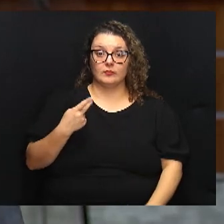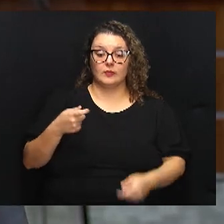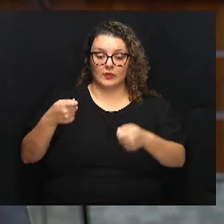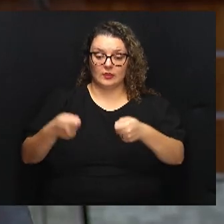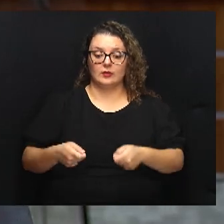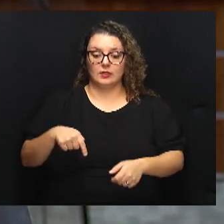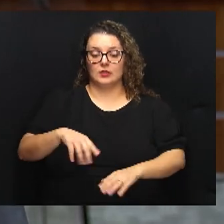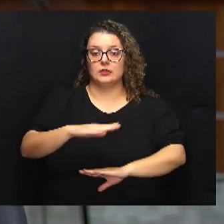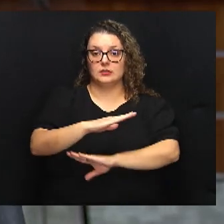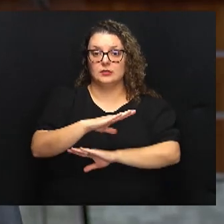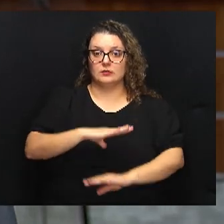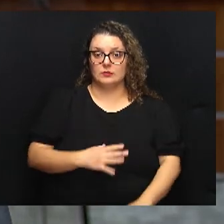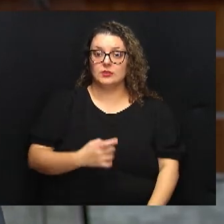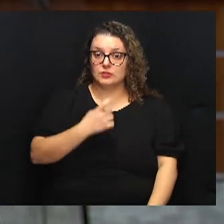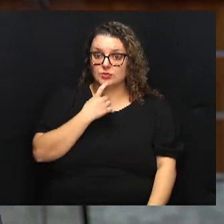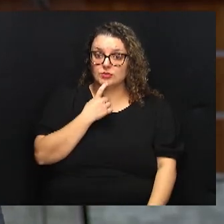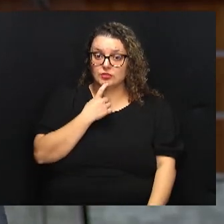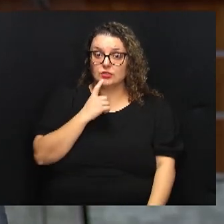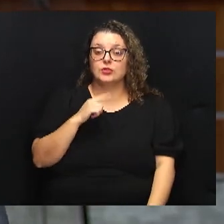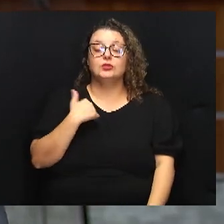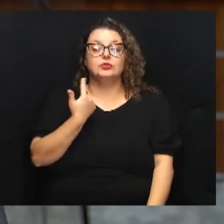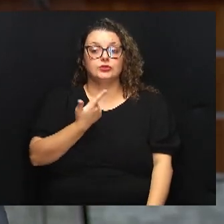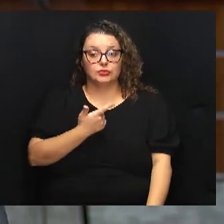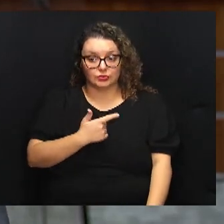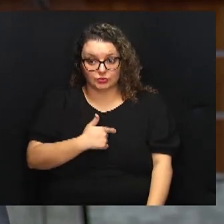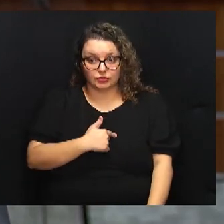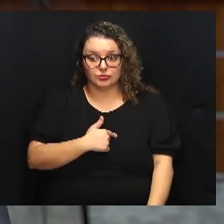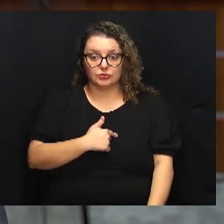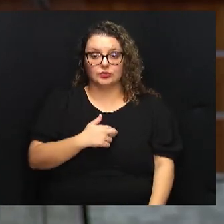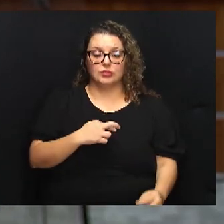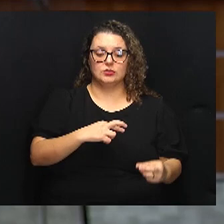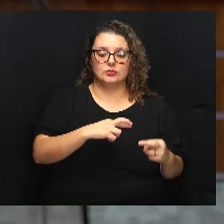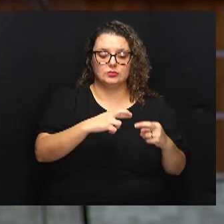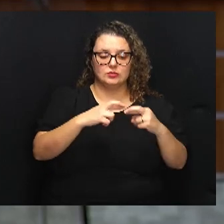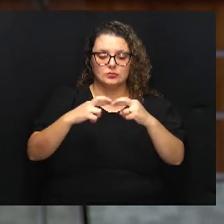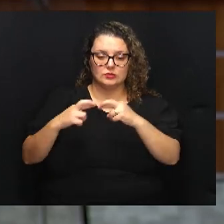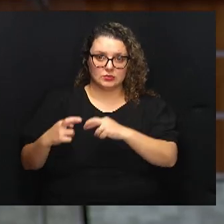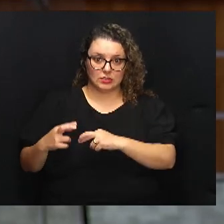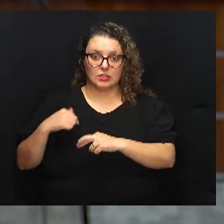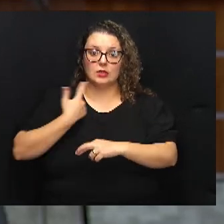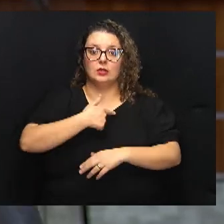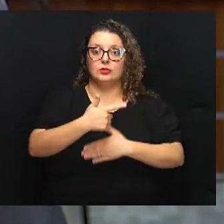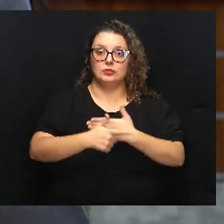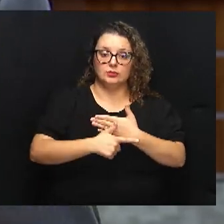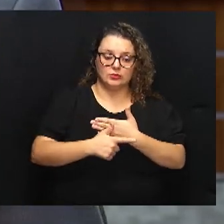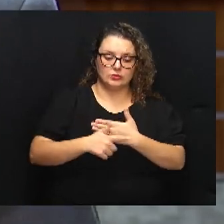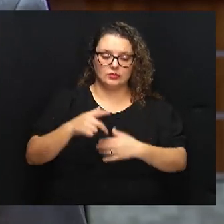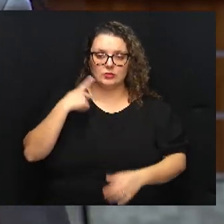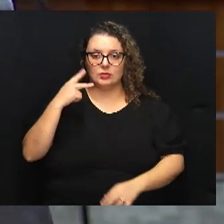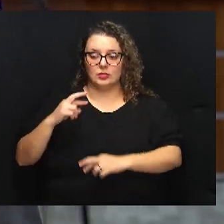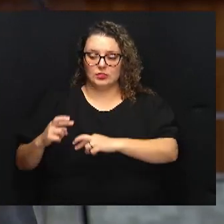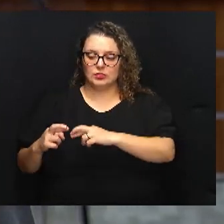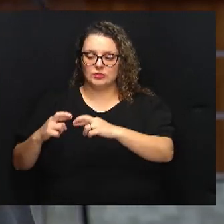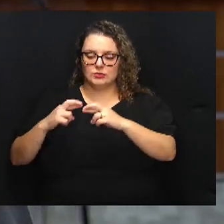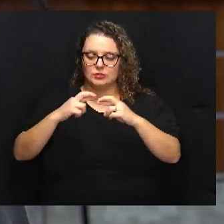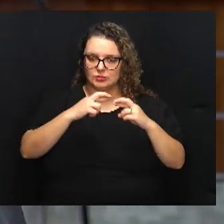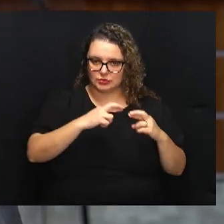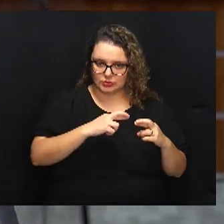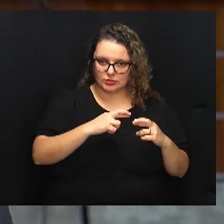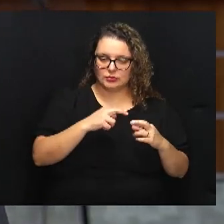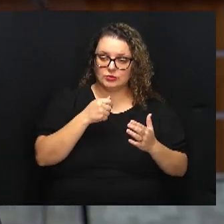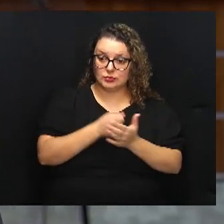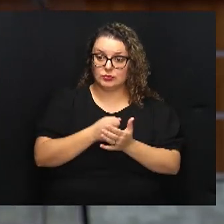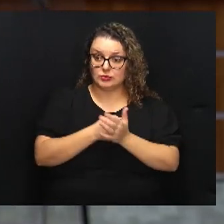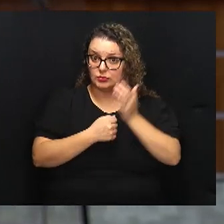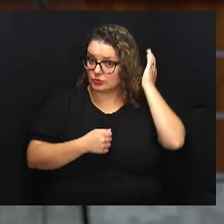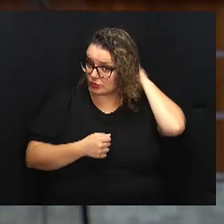na Câmara Municipal de Campinas, nós iremos fiscalizar, que é o nosso papel de vereador, fiscalizar veementemente para